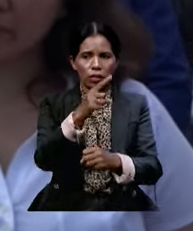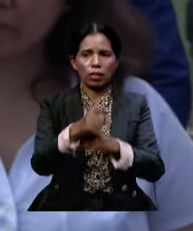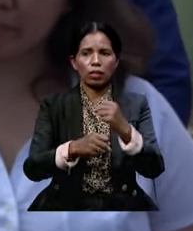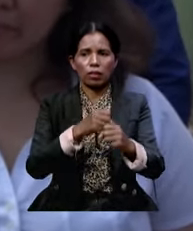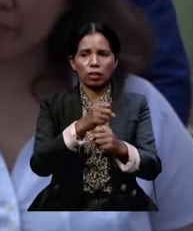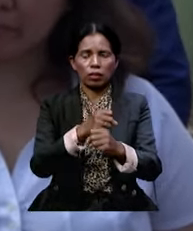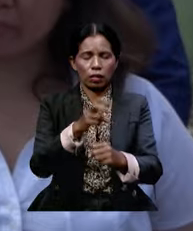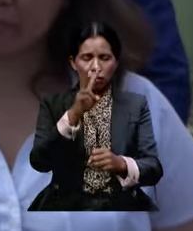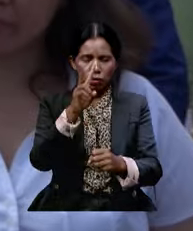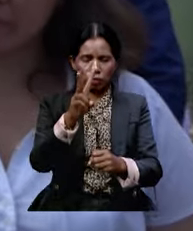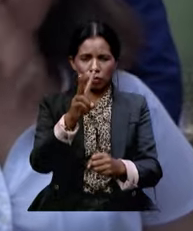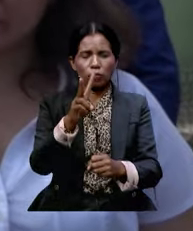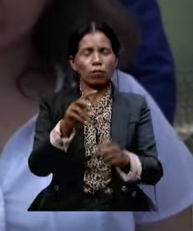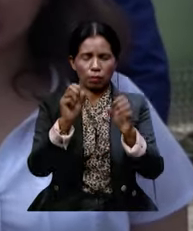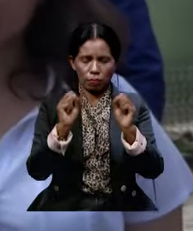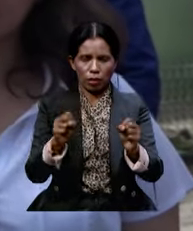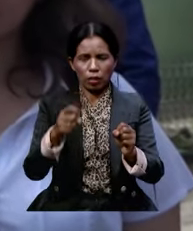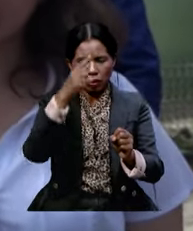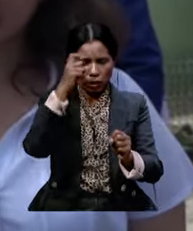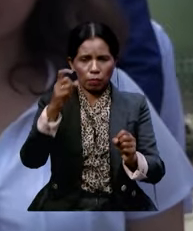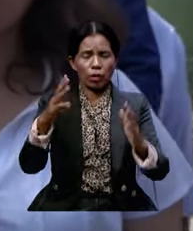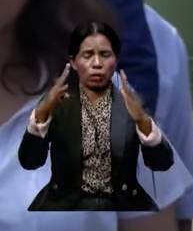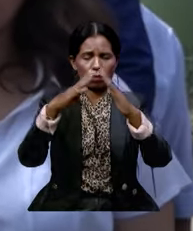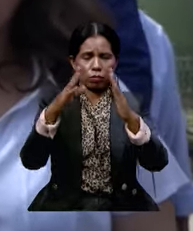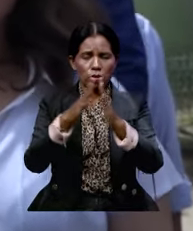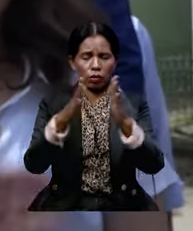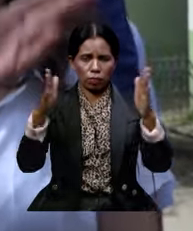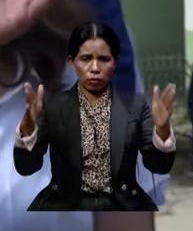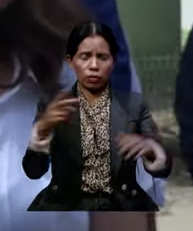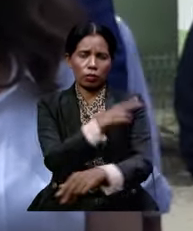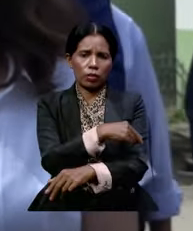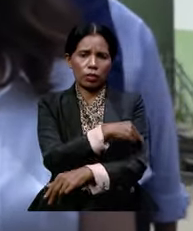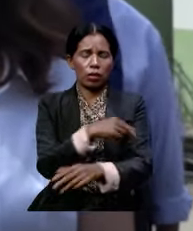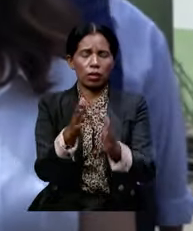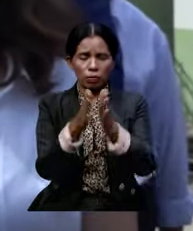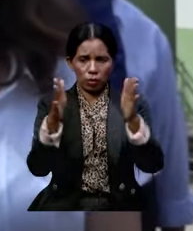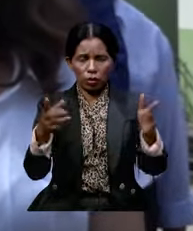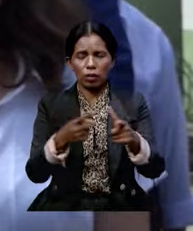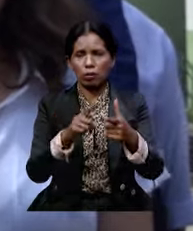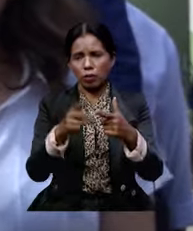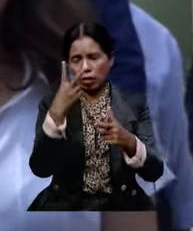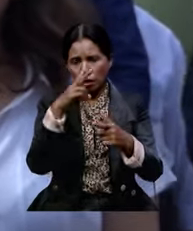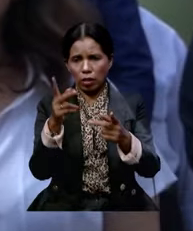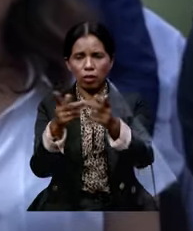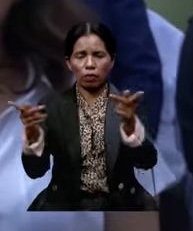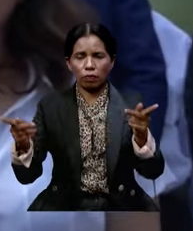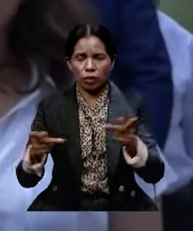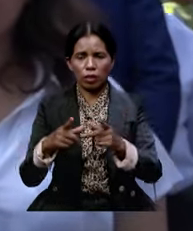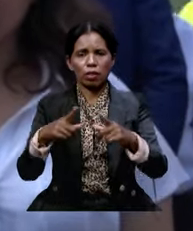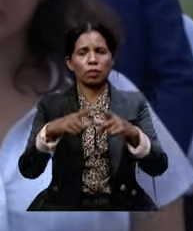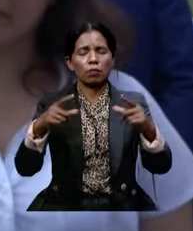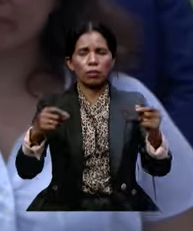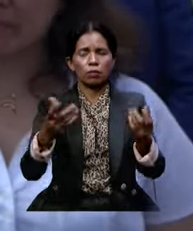tinha ida ao balão tinha um rua cá e estava bom cinco andares e depois haremos e fatinho bem mas que já vamos a